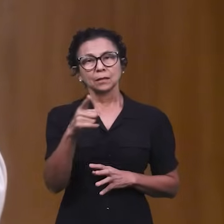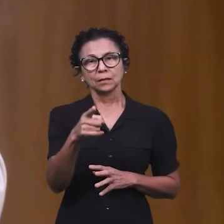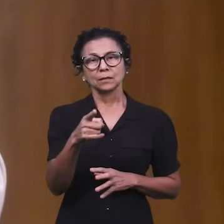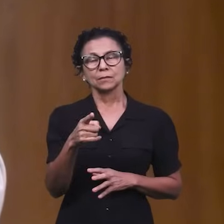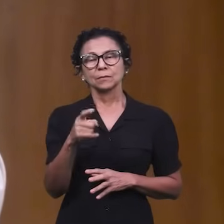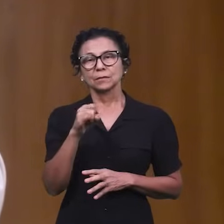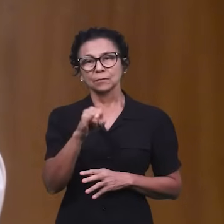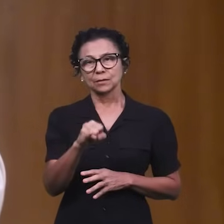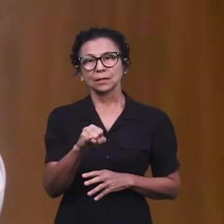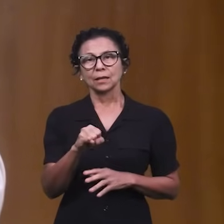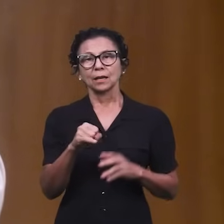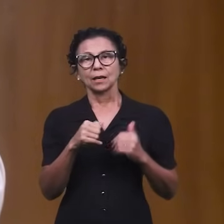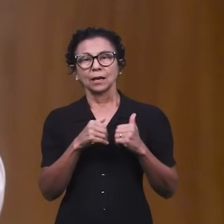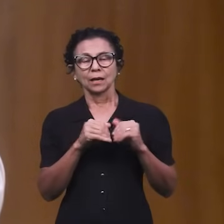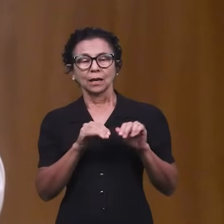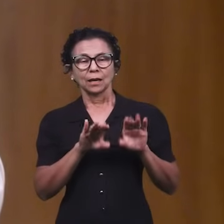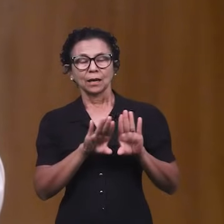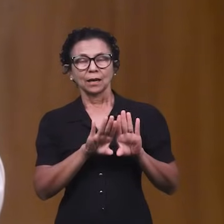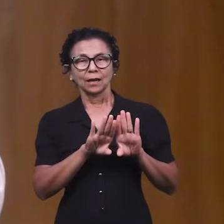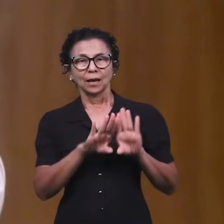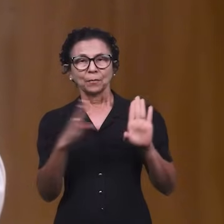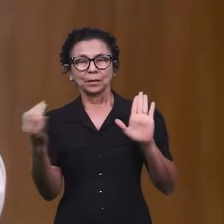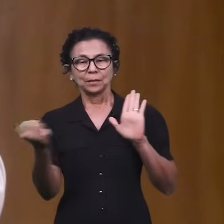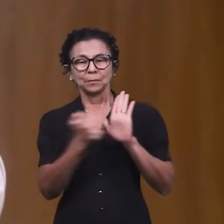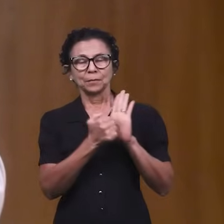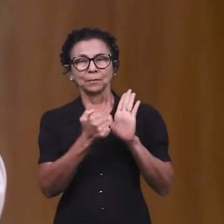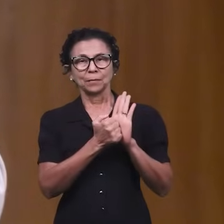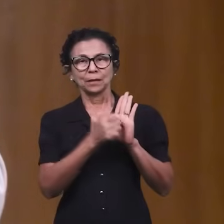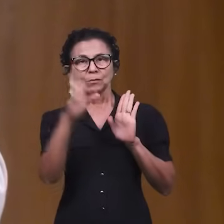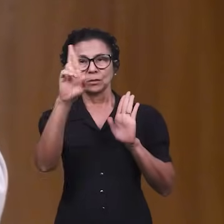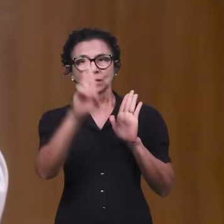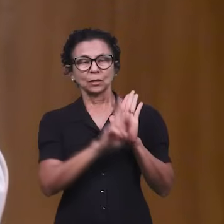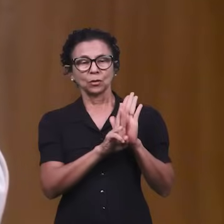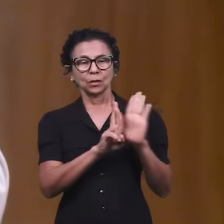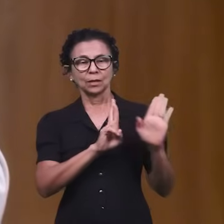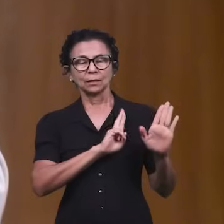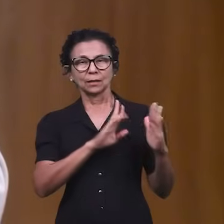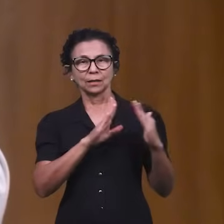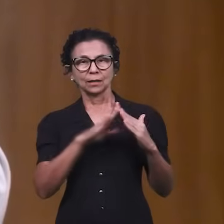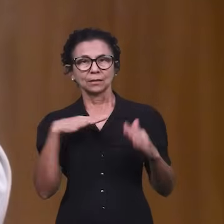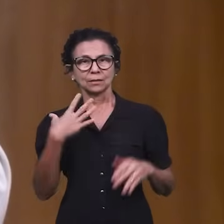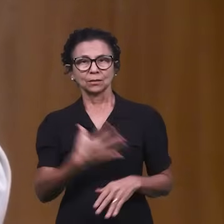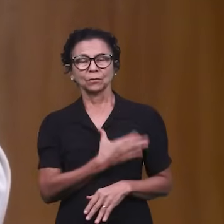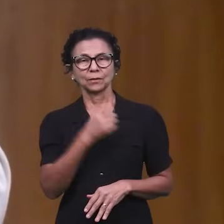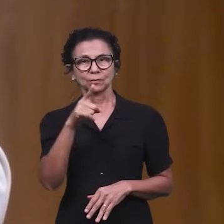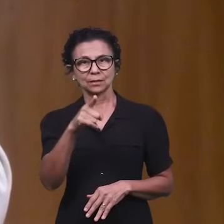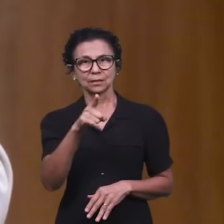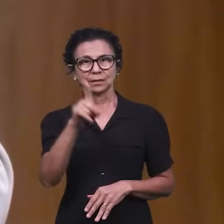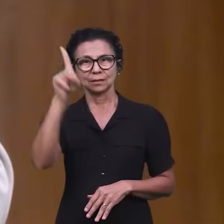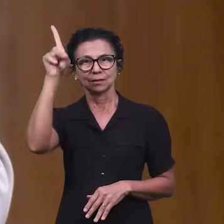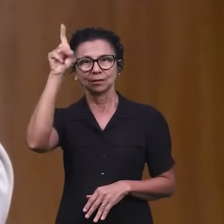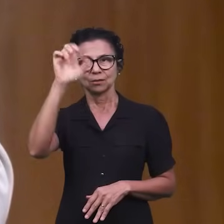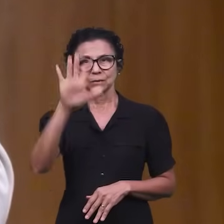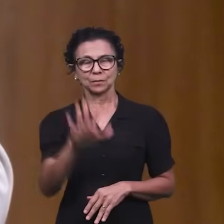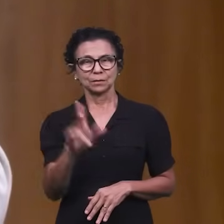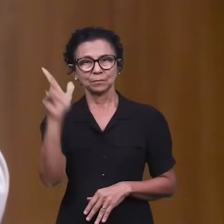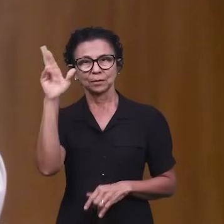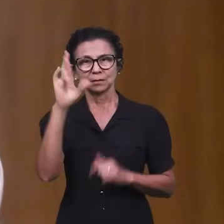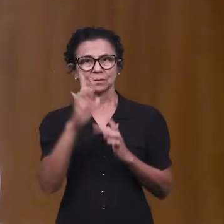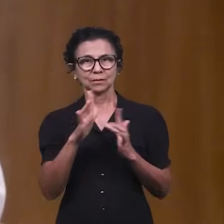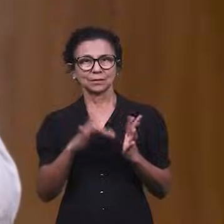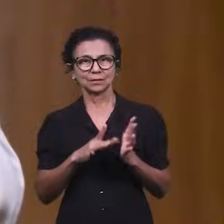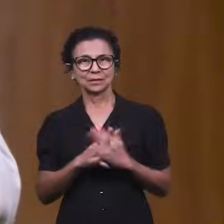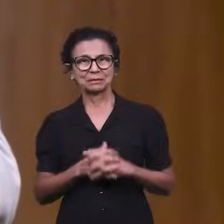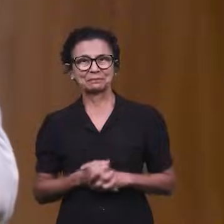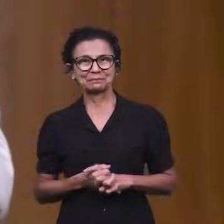tu e a tua casa serão salvas ao crer no Senhor Jesus. Que Deus te abençoe e a